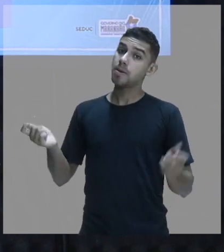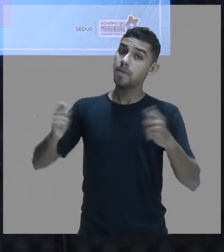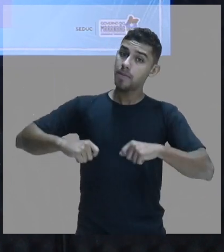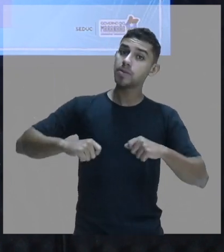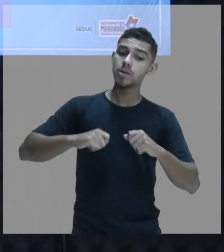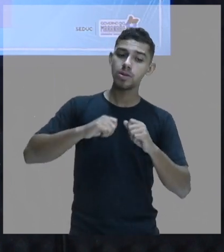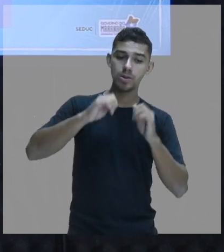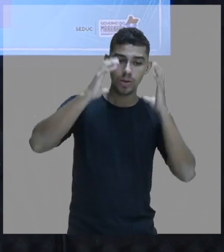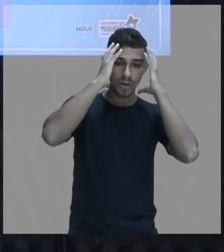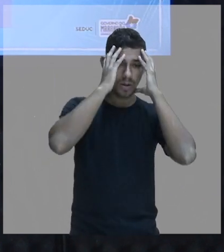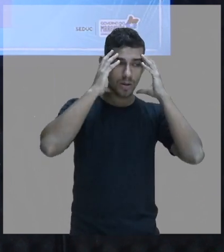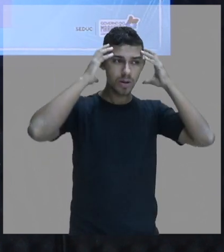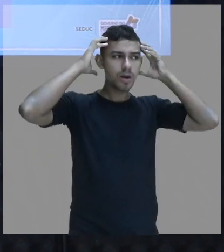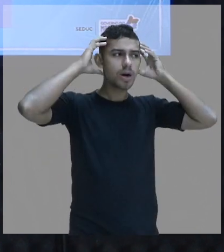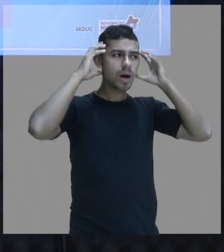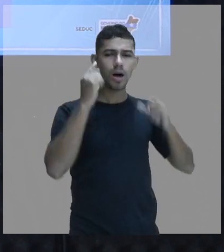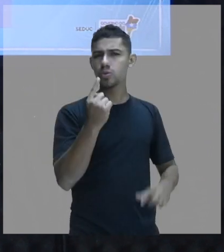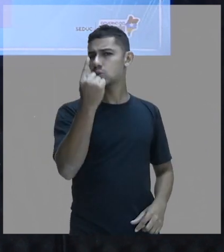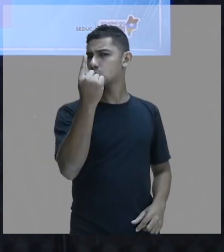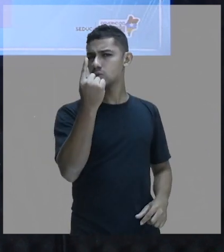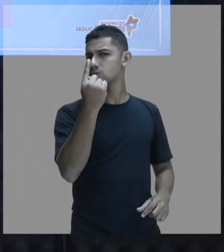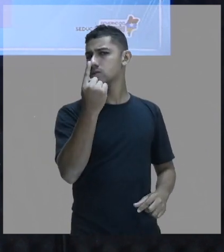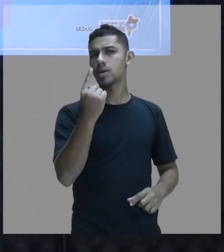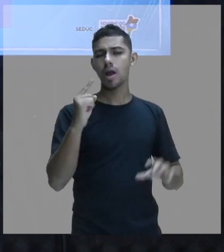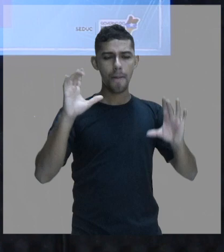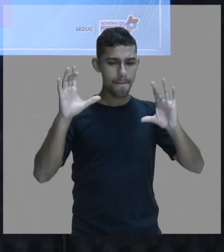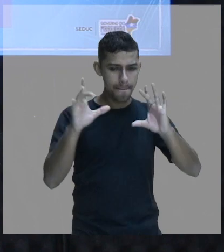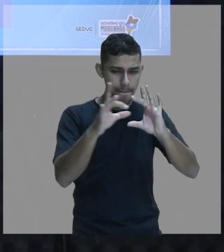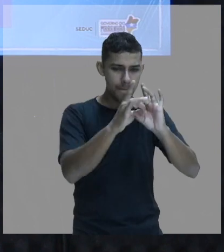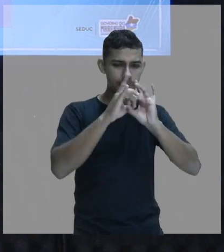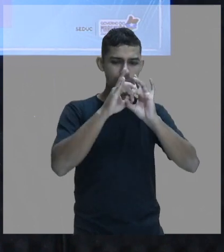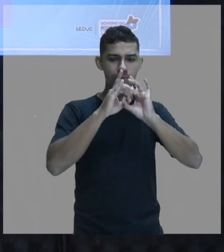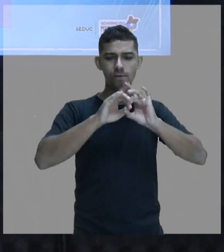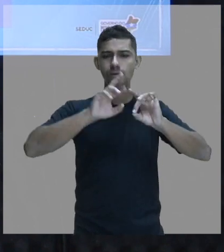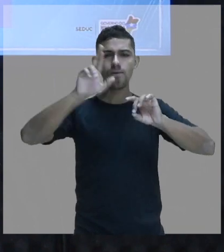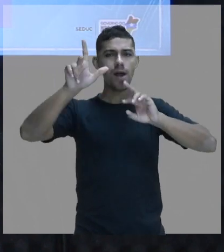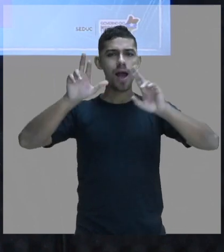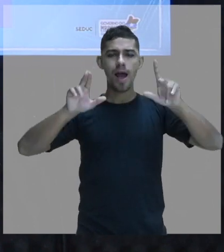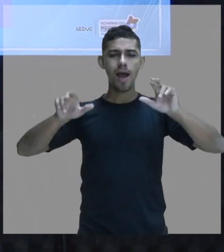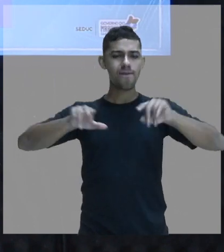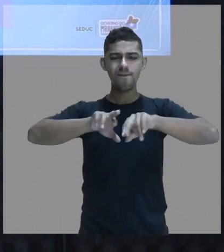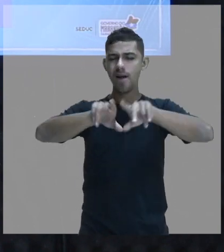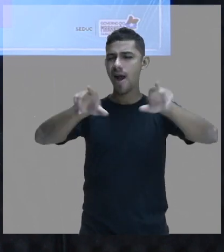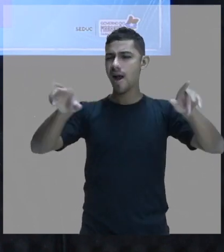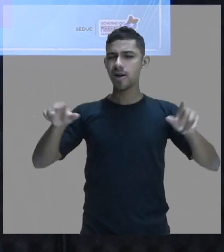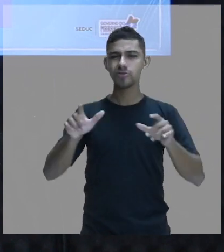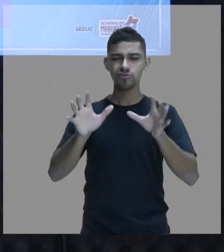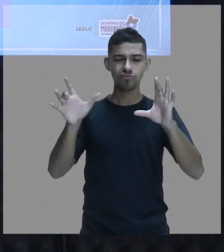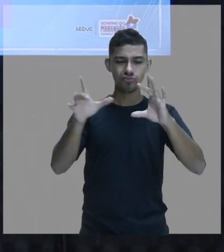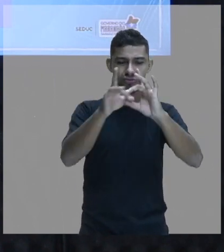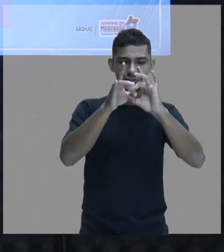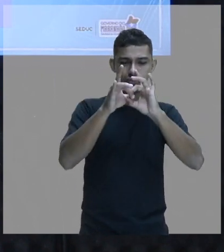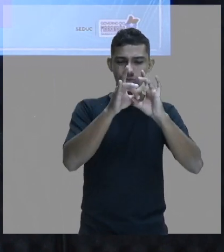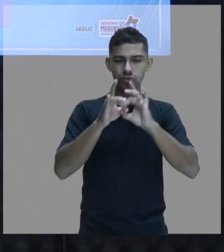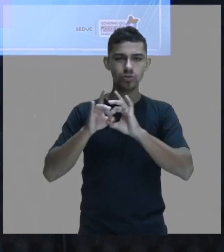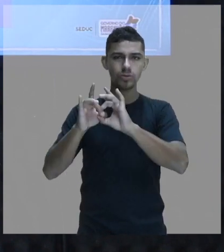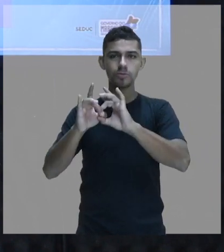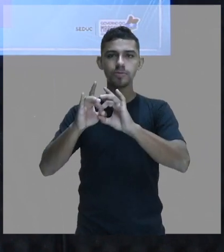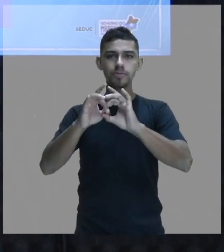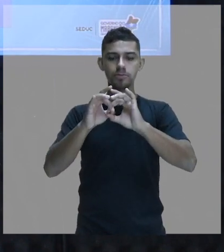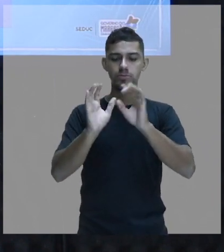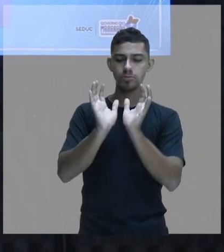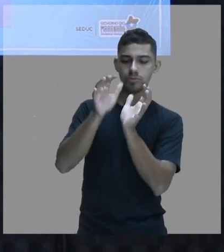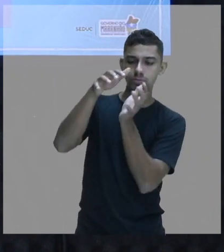crânio, apesar de parecer ser um osso só, ele é a união de vários ossos. São vários ossos fundidos através de